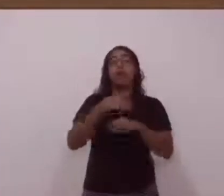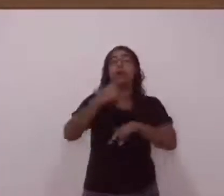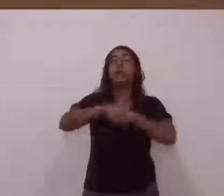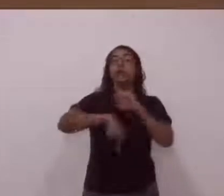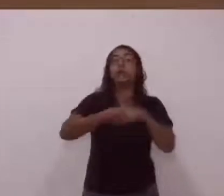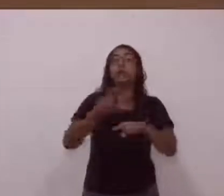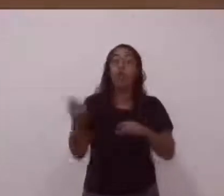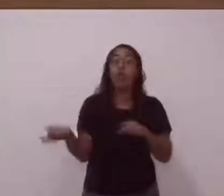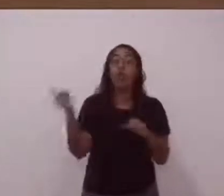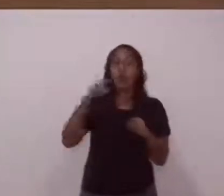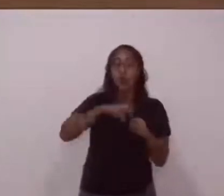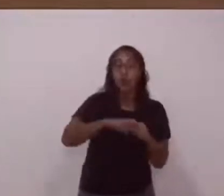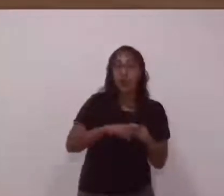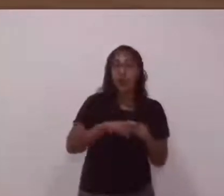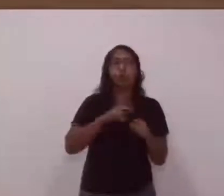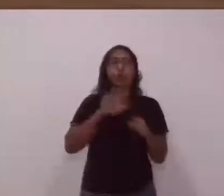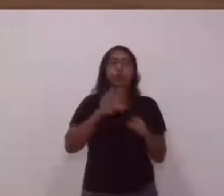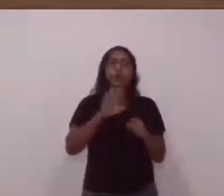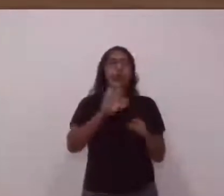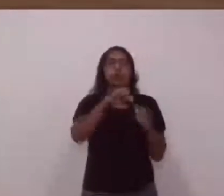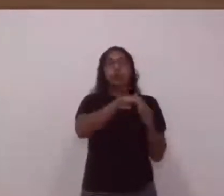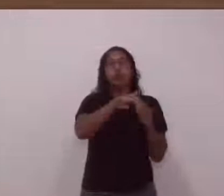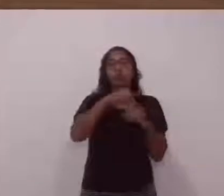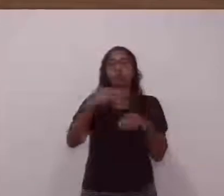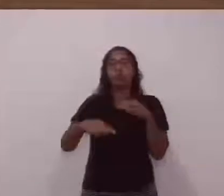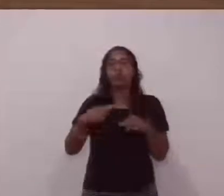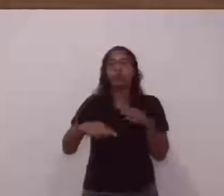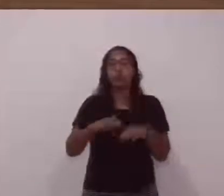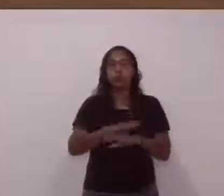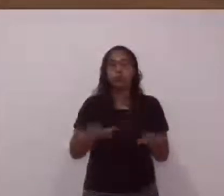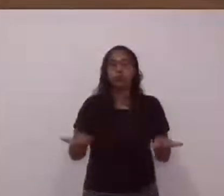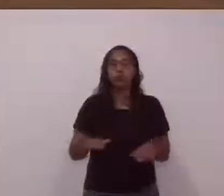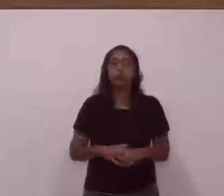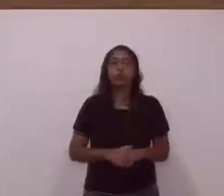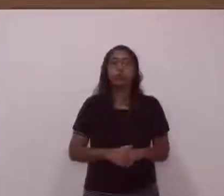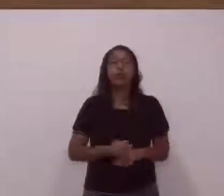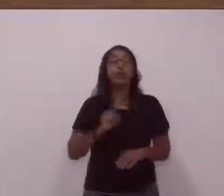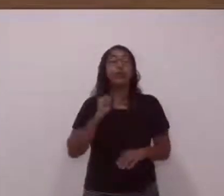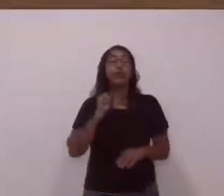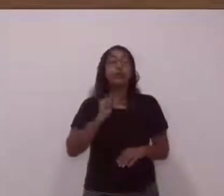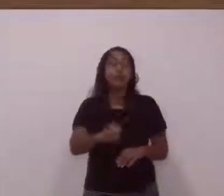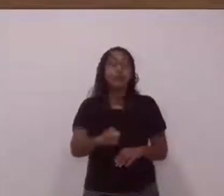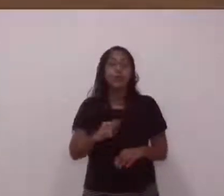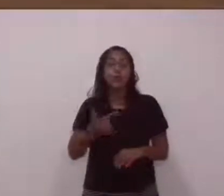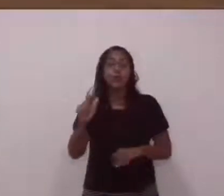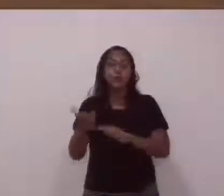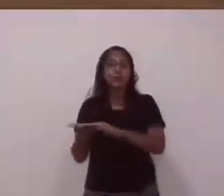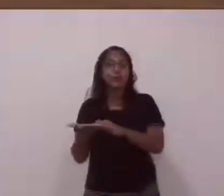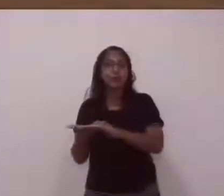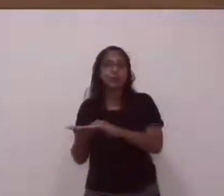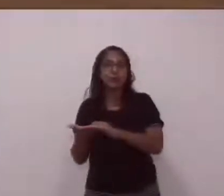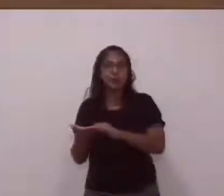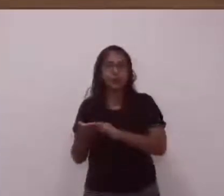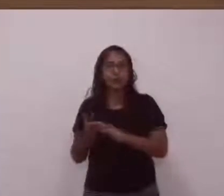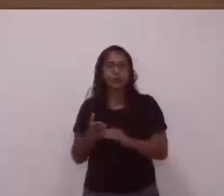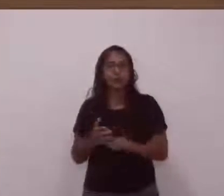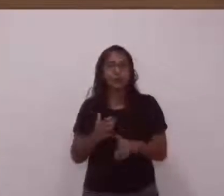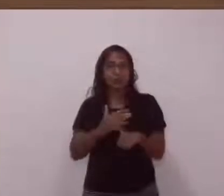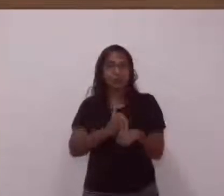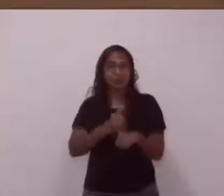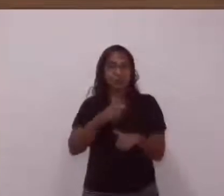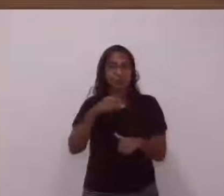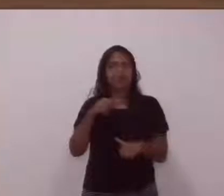necessário para completar o quórum de julgamento. Se convocado o suplente do vereador impedido de votar o qual não poderá